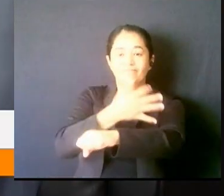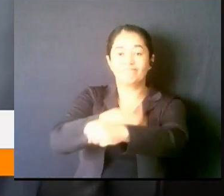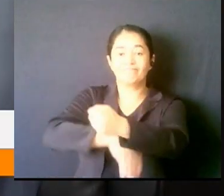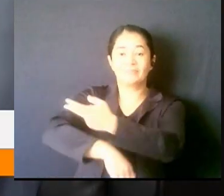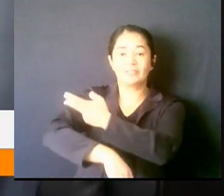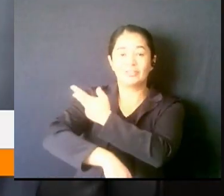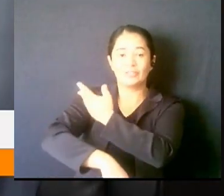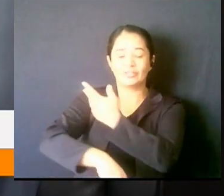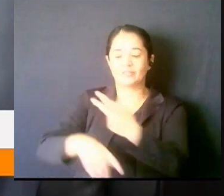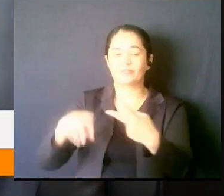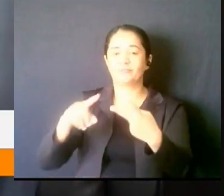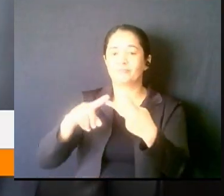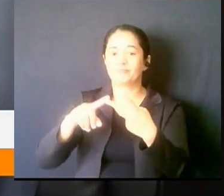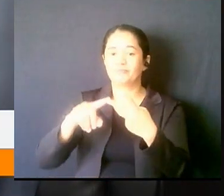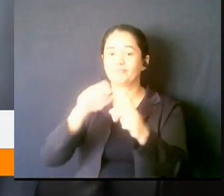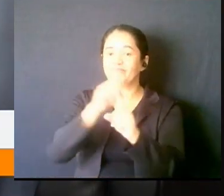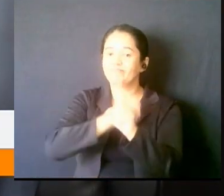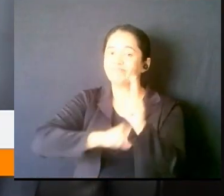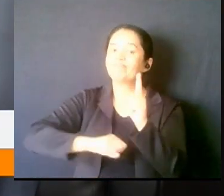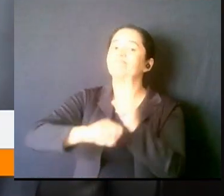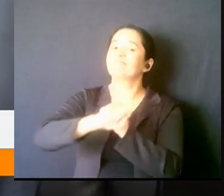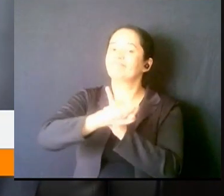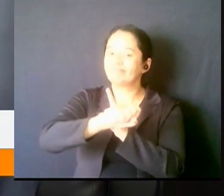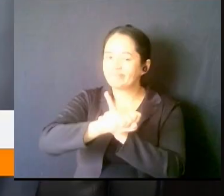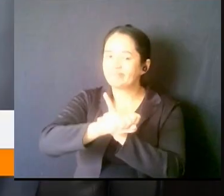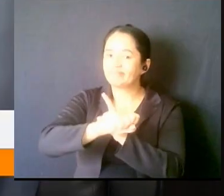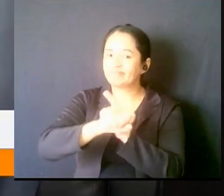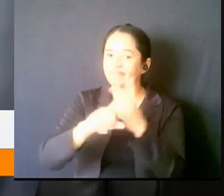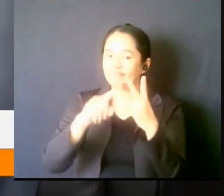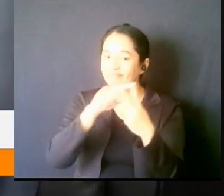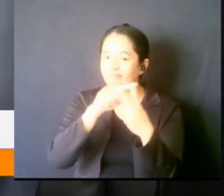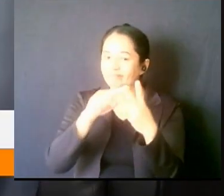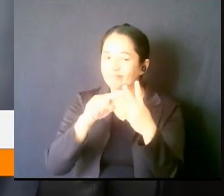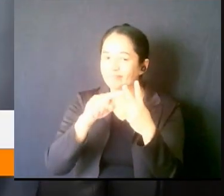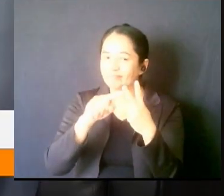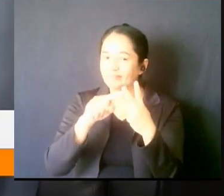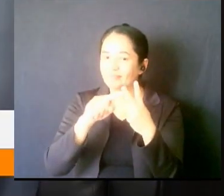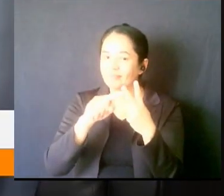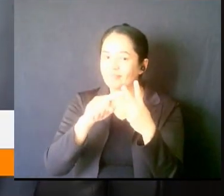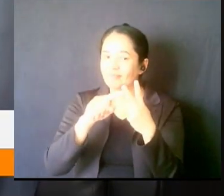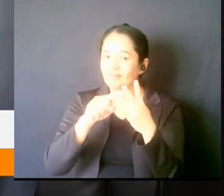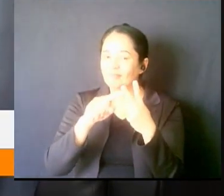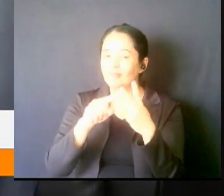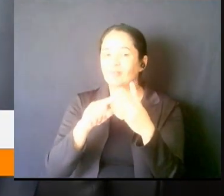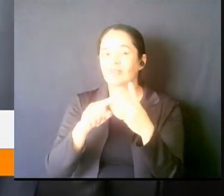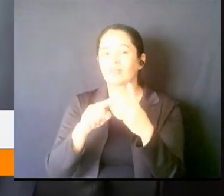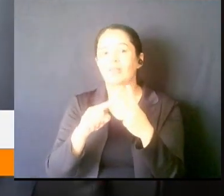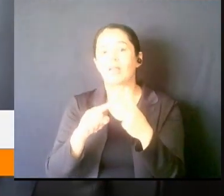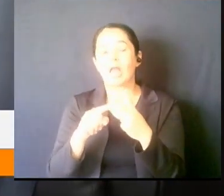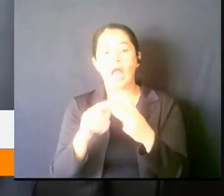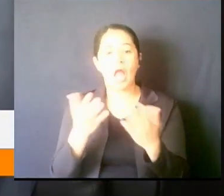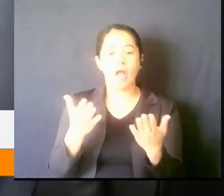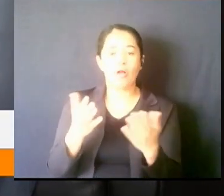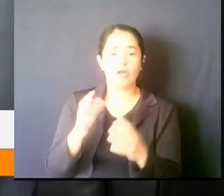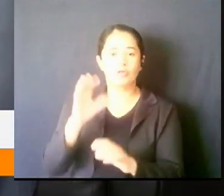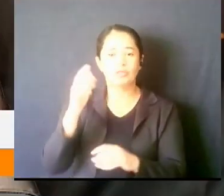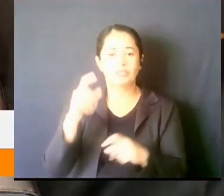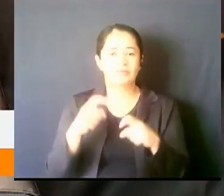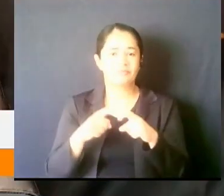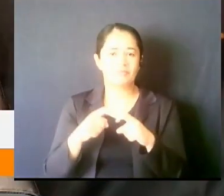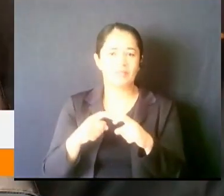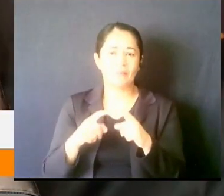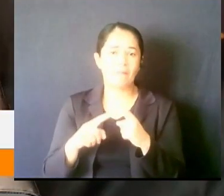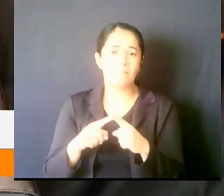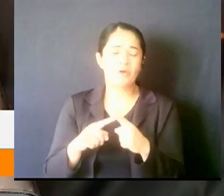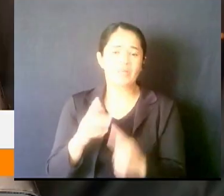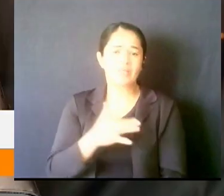sociais. As patologias clínicas são muito pouco comuns, mesmo porque adolescente é saudável. Adolescente